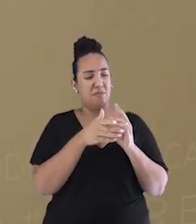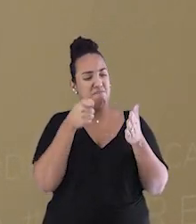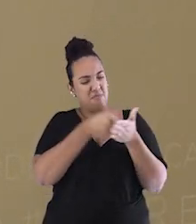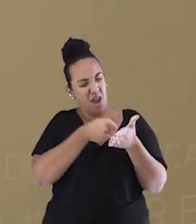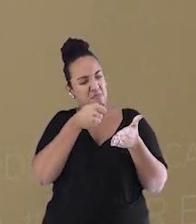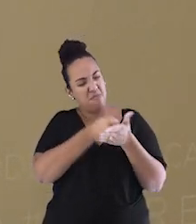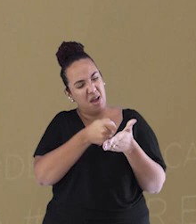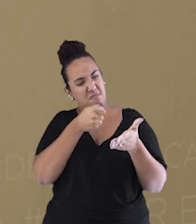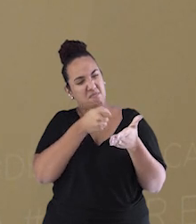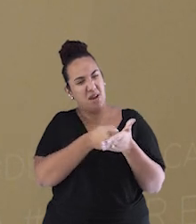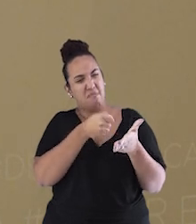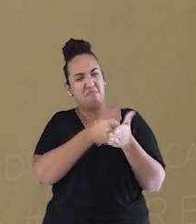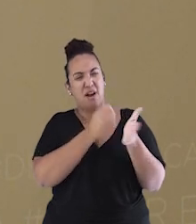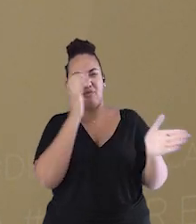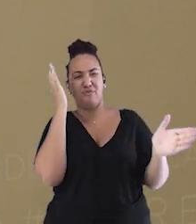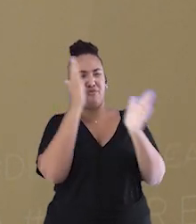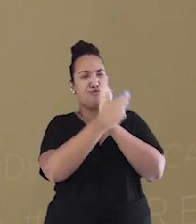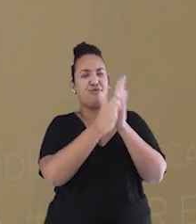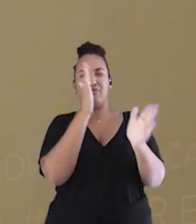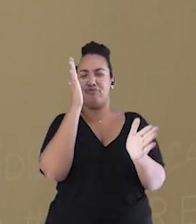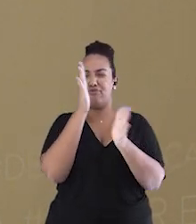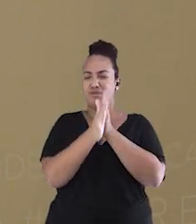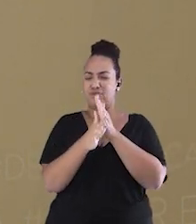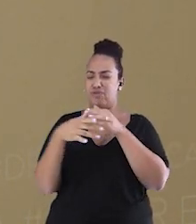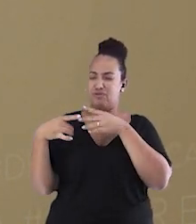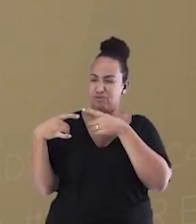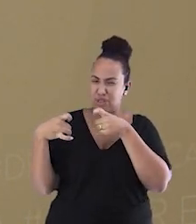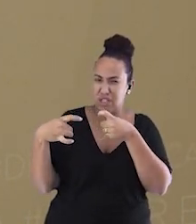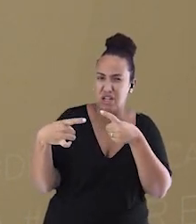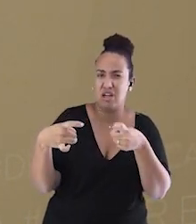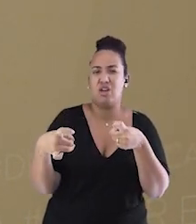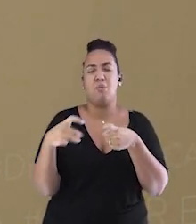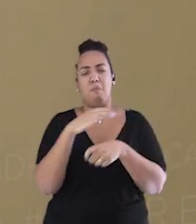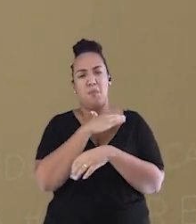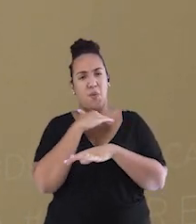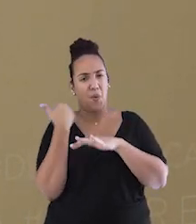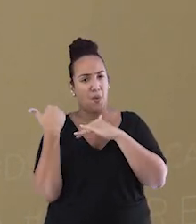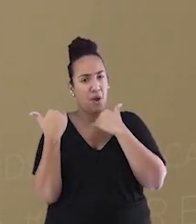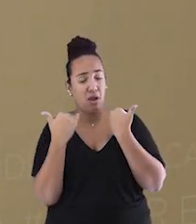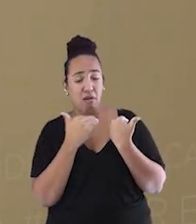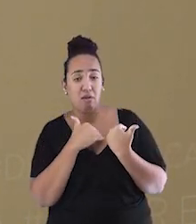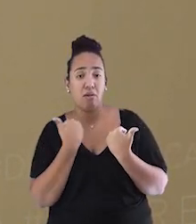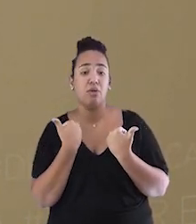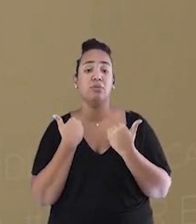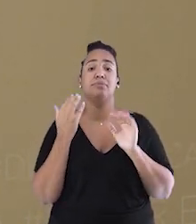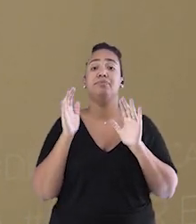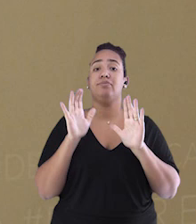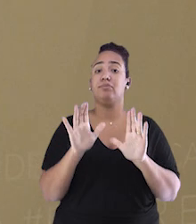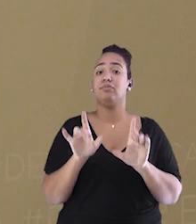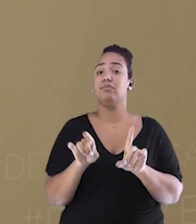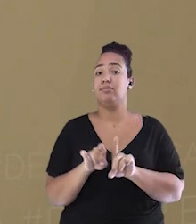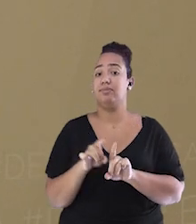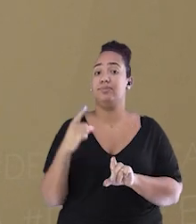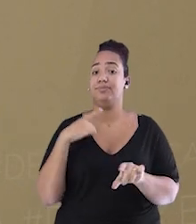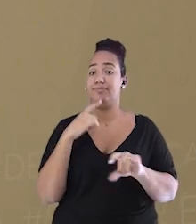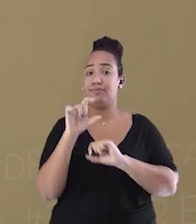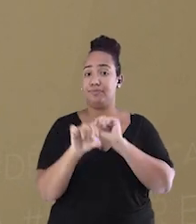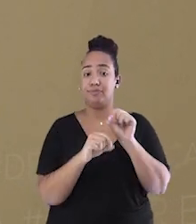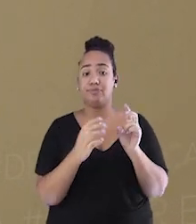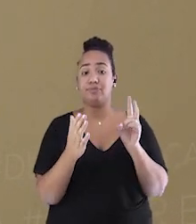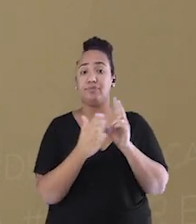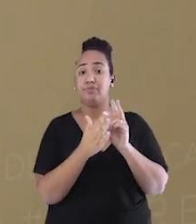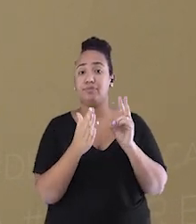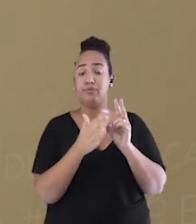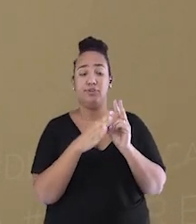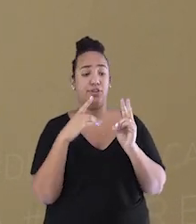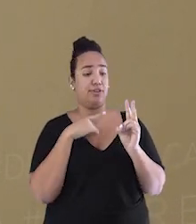ao trabalho forçado, fugiram, lutaram, foram mortos. E ainda tinha a questão de que os indígenas